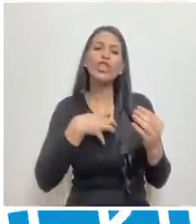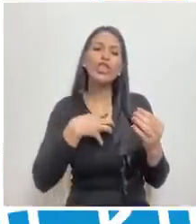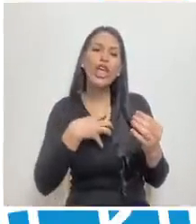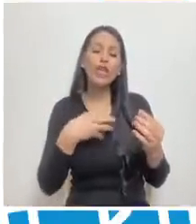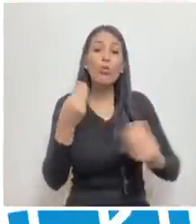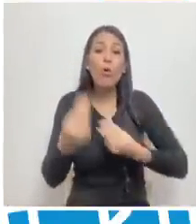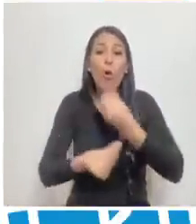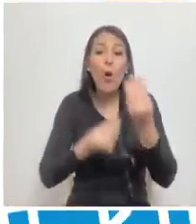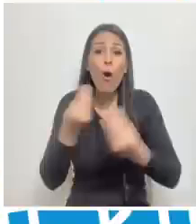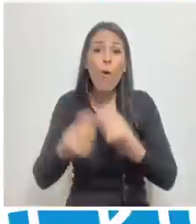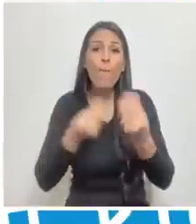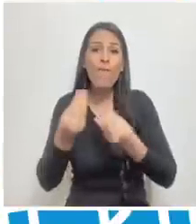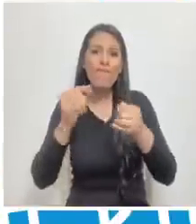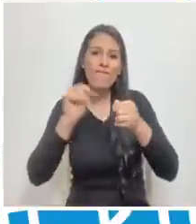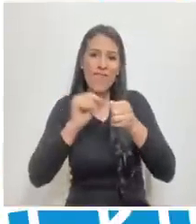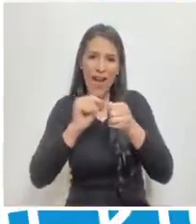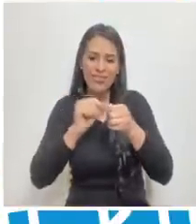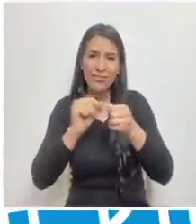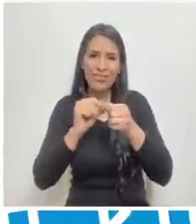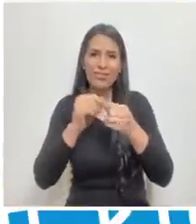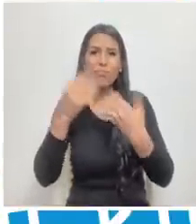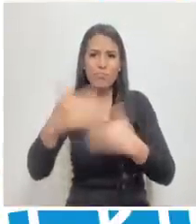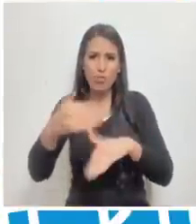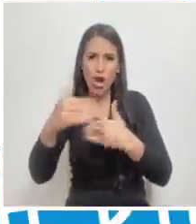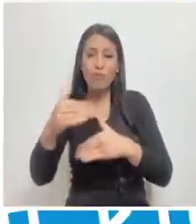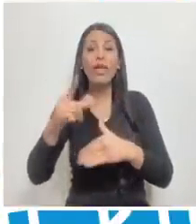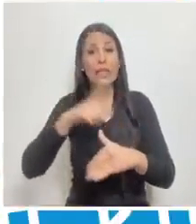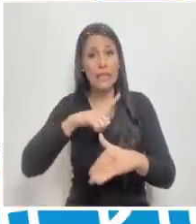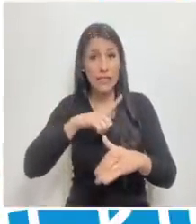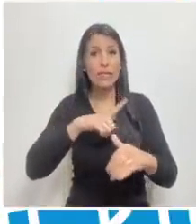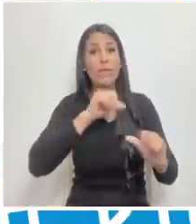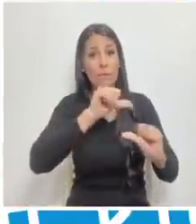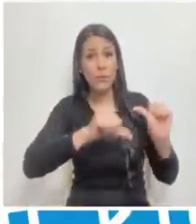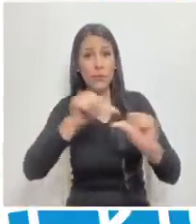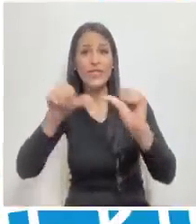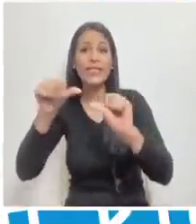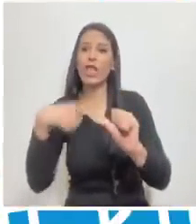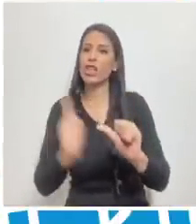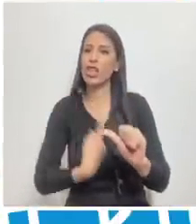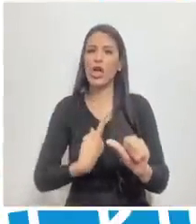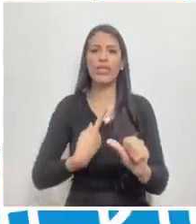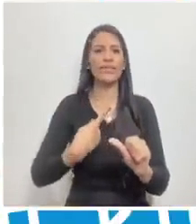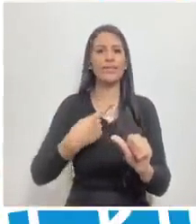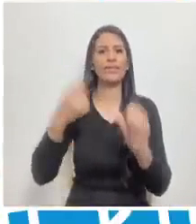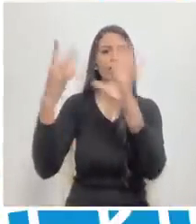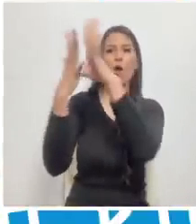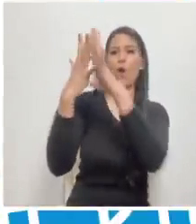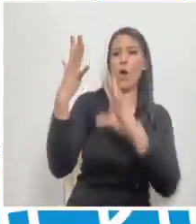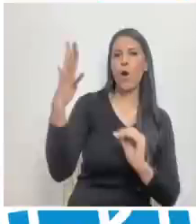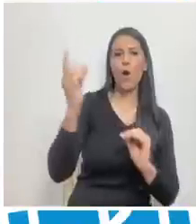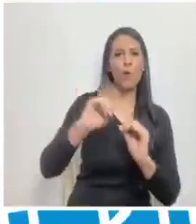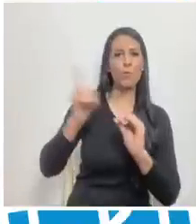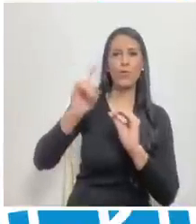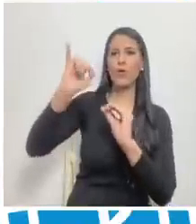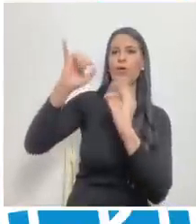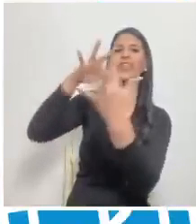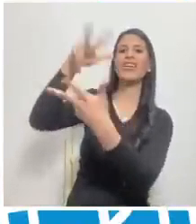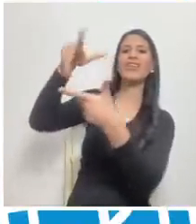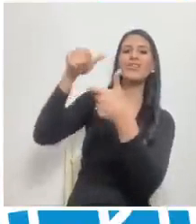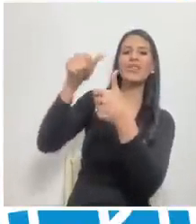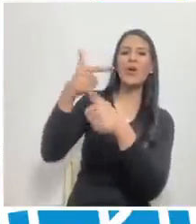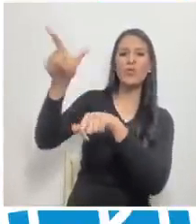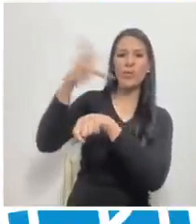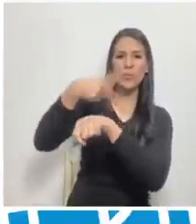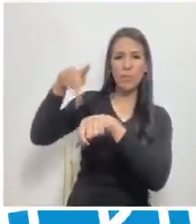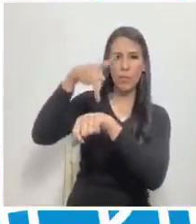as avaliações, não acompanhamos as tendências internacionais, na maioria dos casos, né?